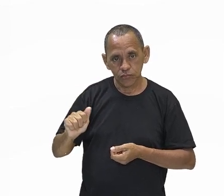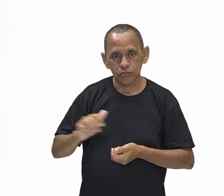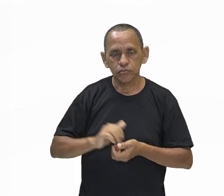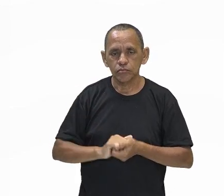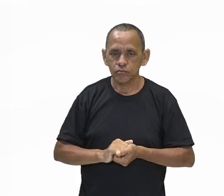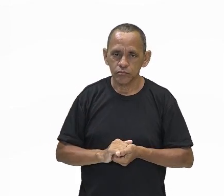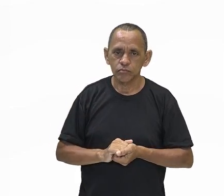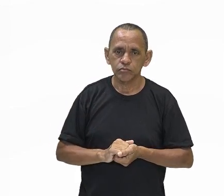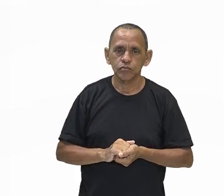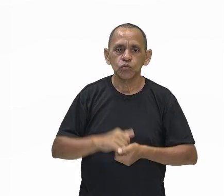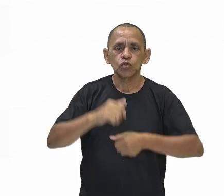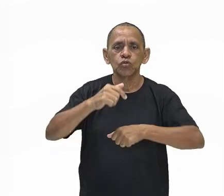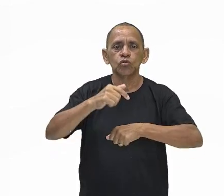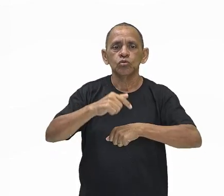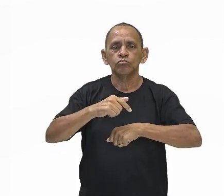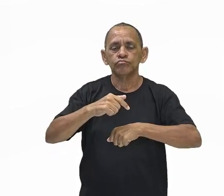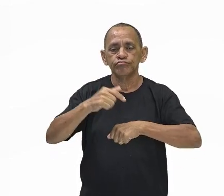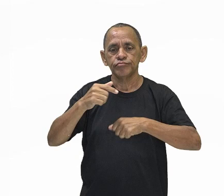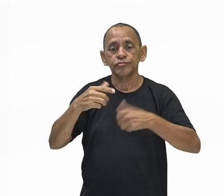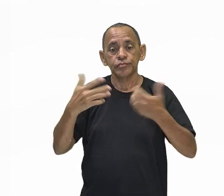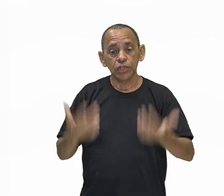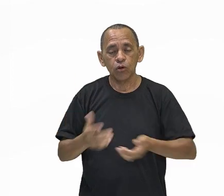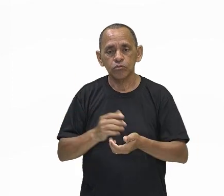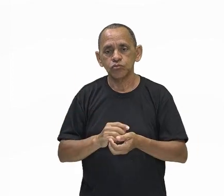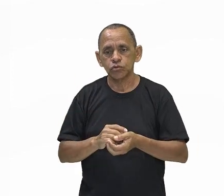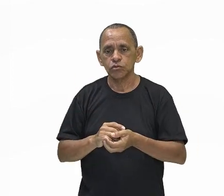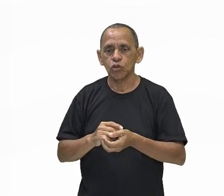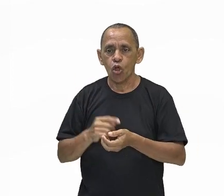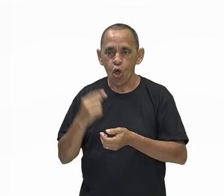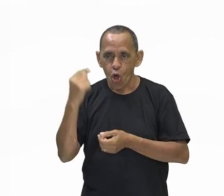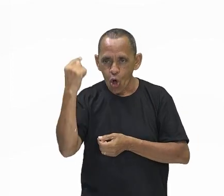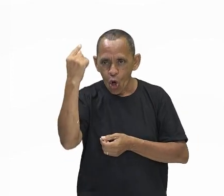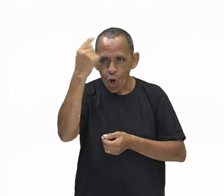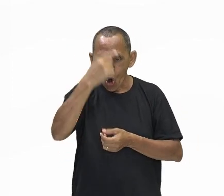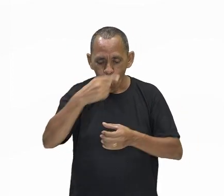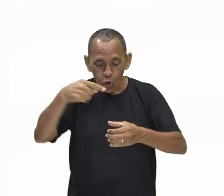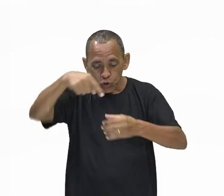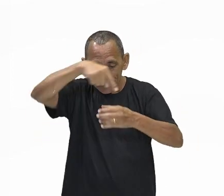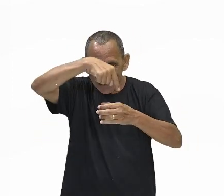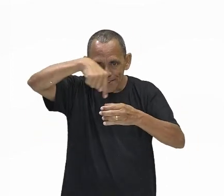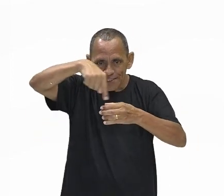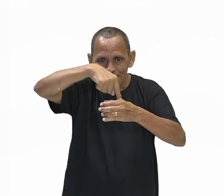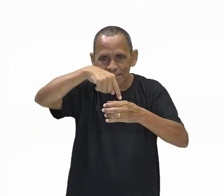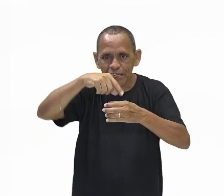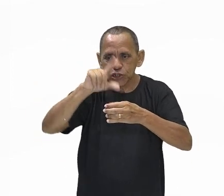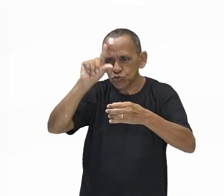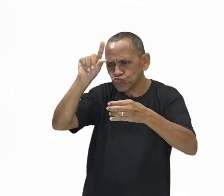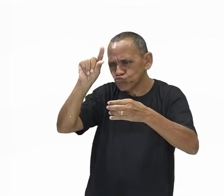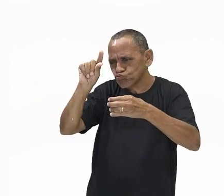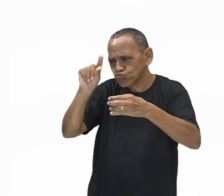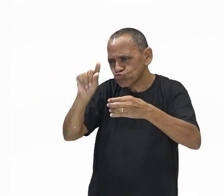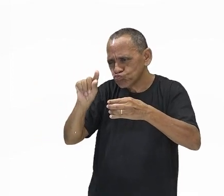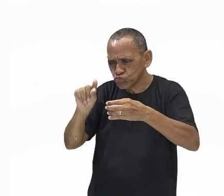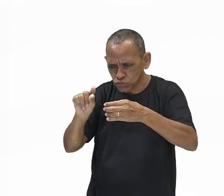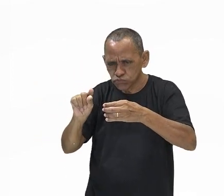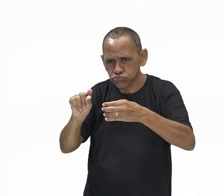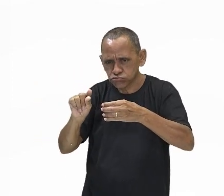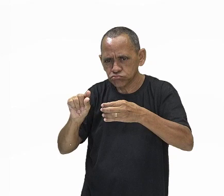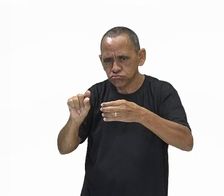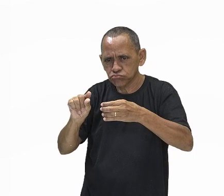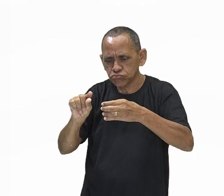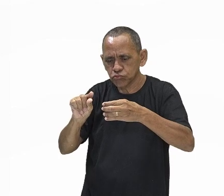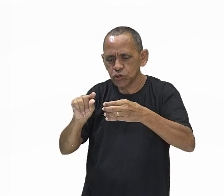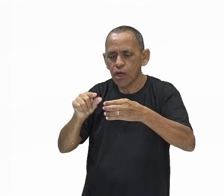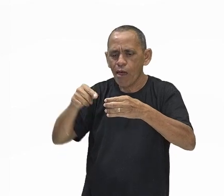é mais fino do que as bordas. Veja, já é o oposto das lentes convergentes, né? Que agora, olha, o centro é mais fino que as